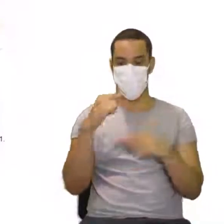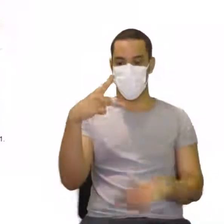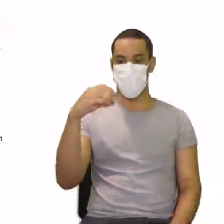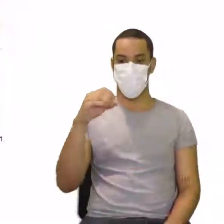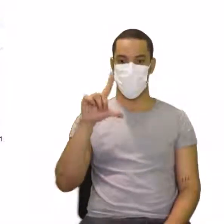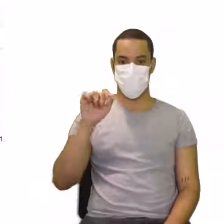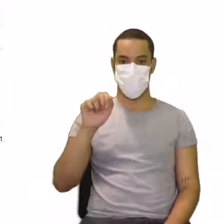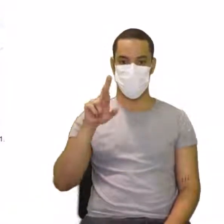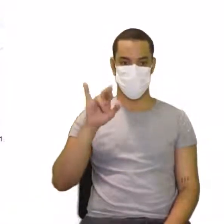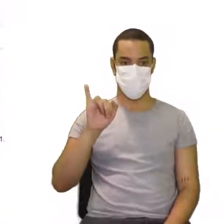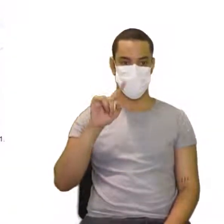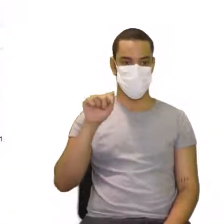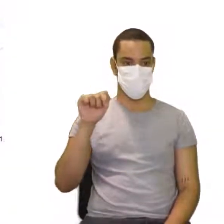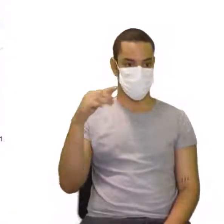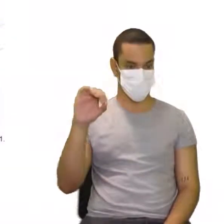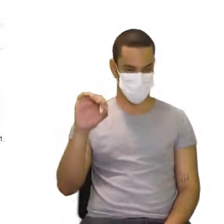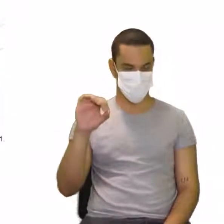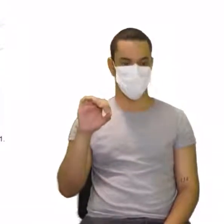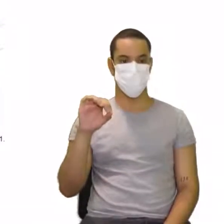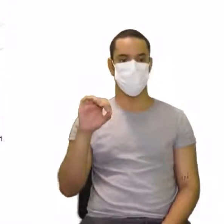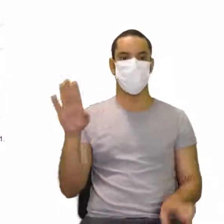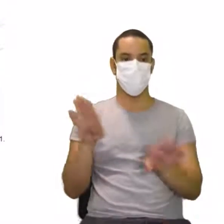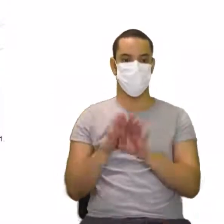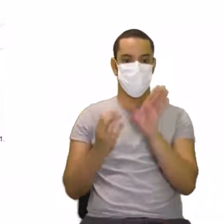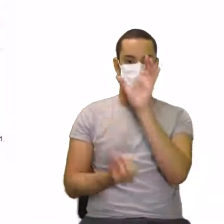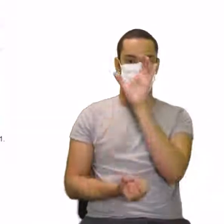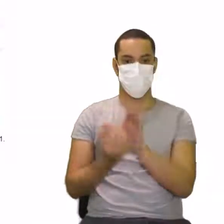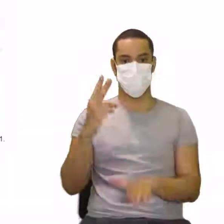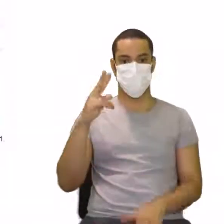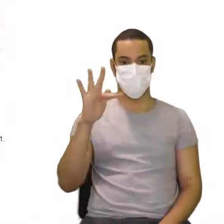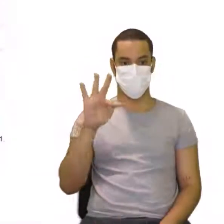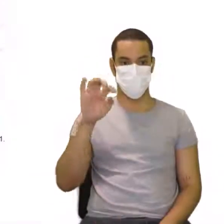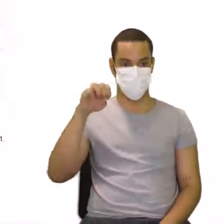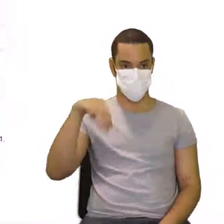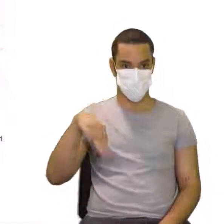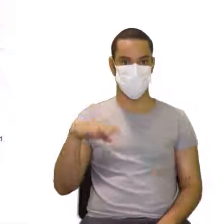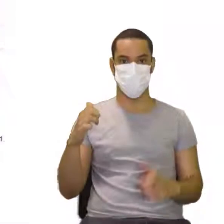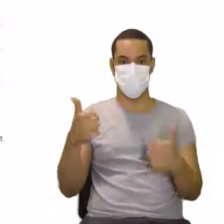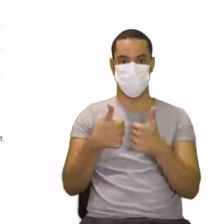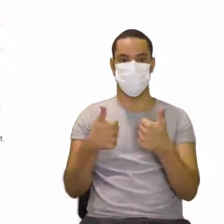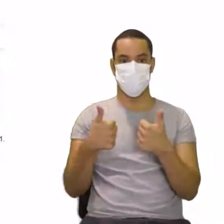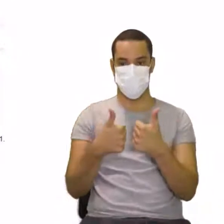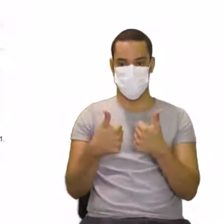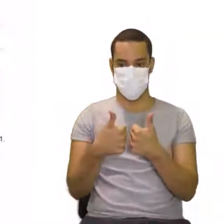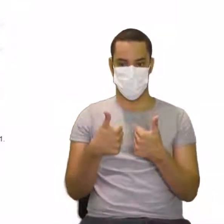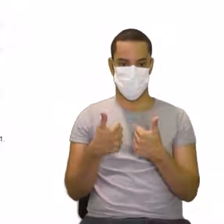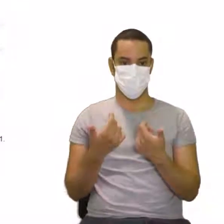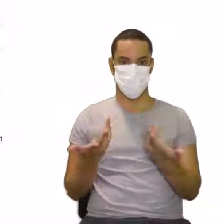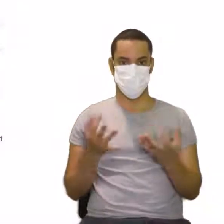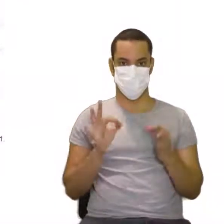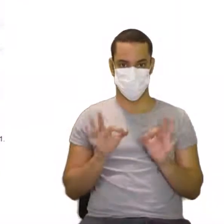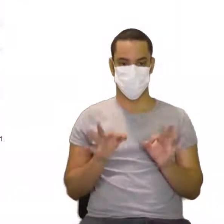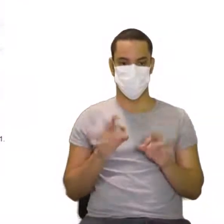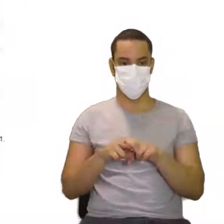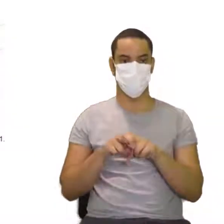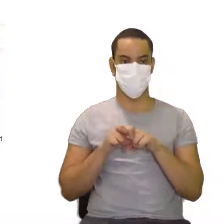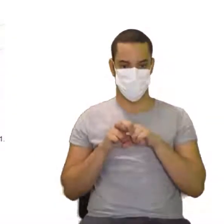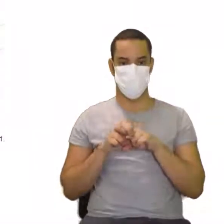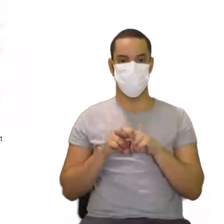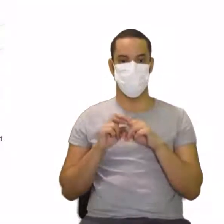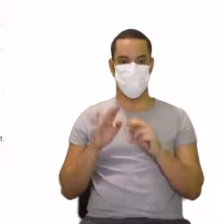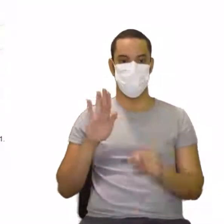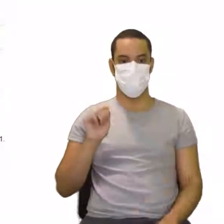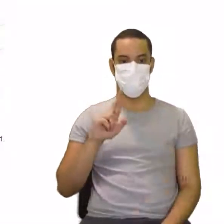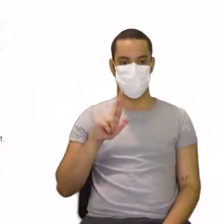força magnética, provocando o aparecimento de uma força eletromotriz induzida, ok, pessoal? E essa barra aqui